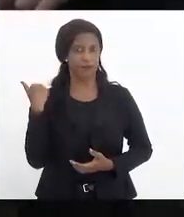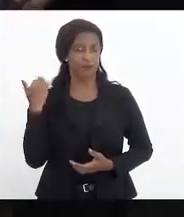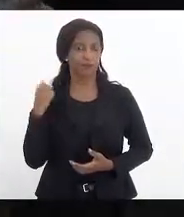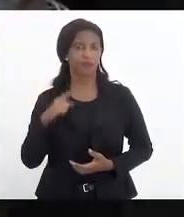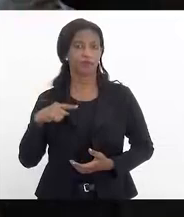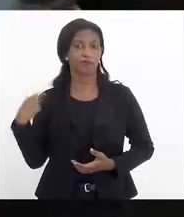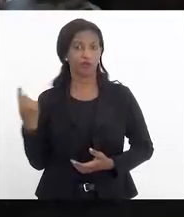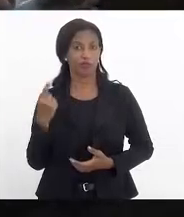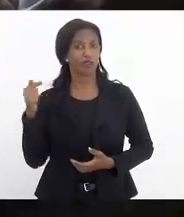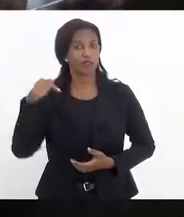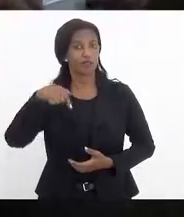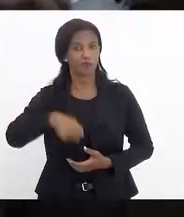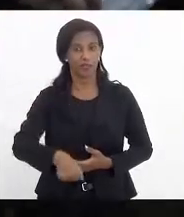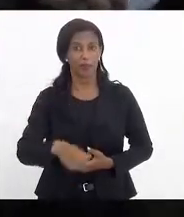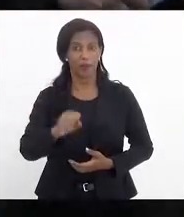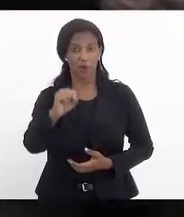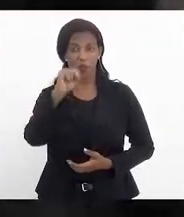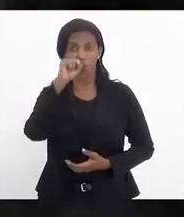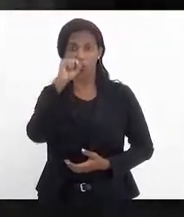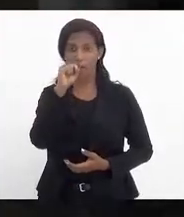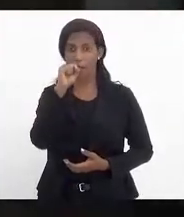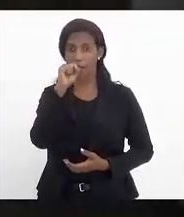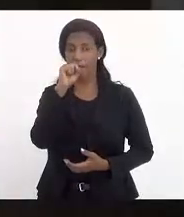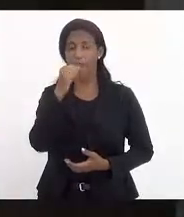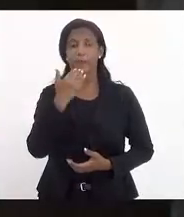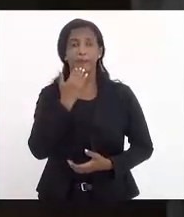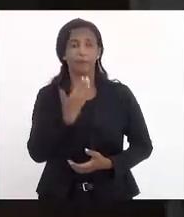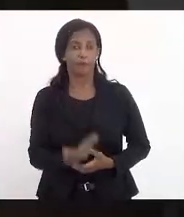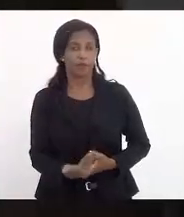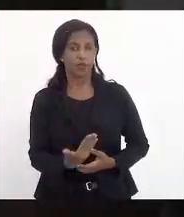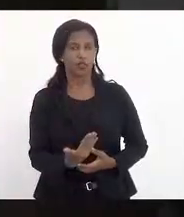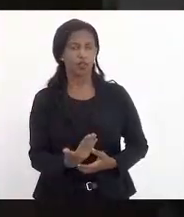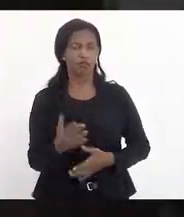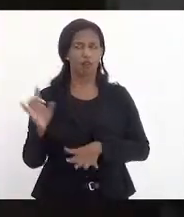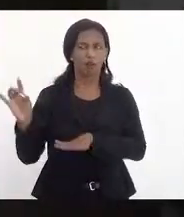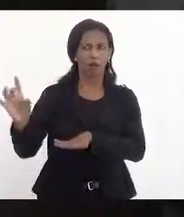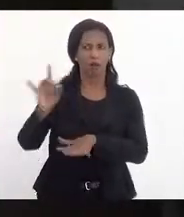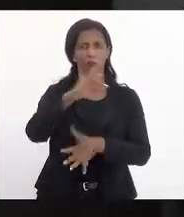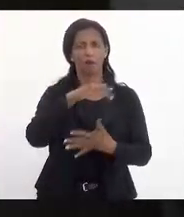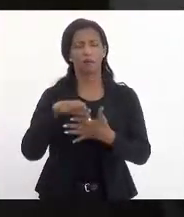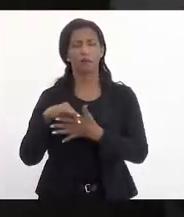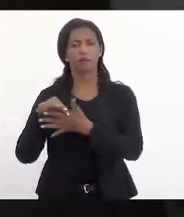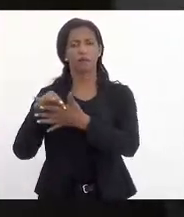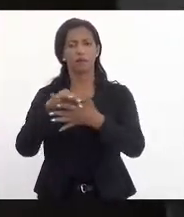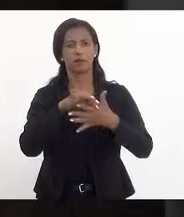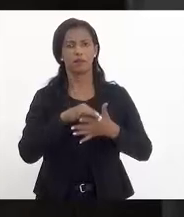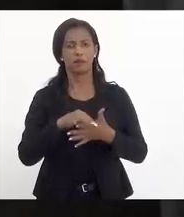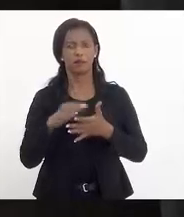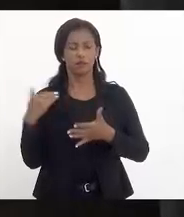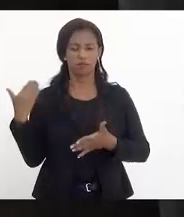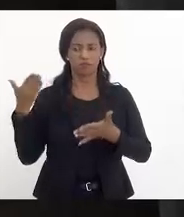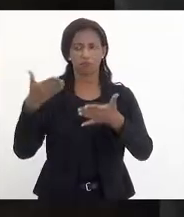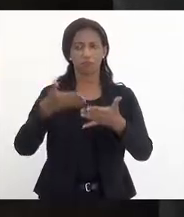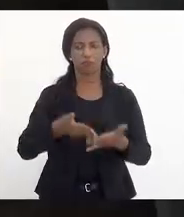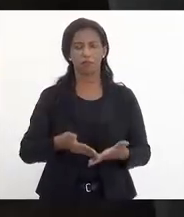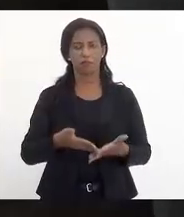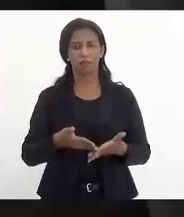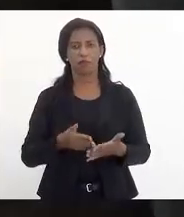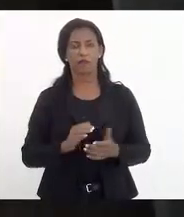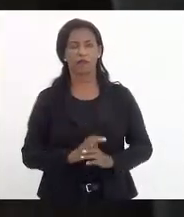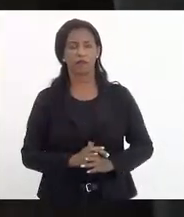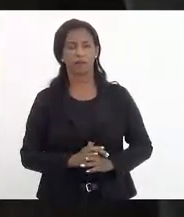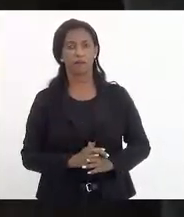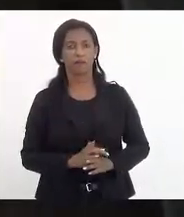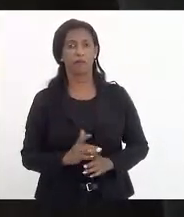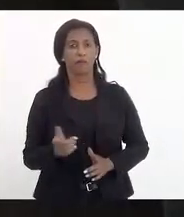Na semana passada, nós viemos aqui nesse microfone, o senhor pediu a cada líder partidário para vir aqui no microfone